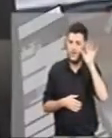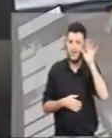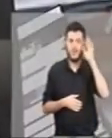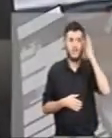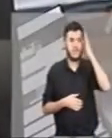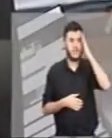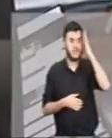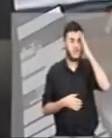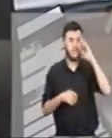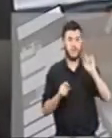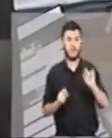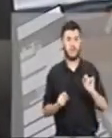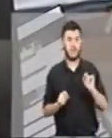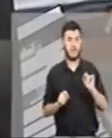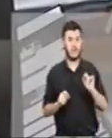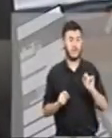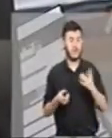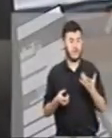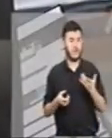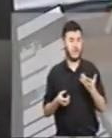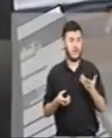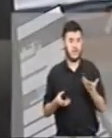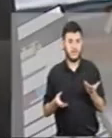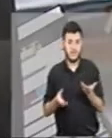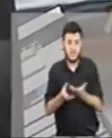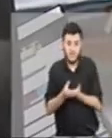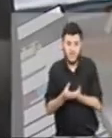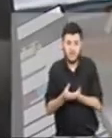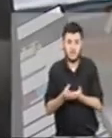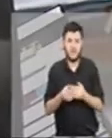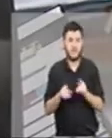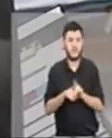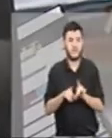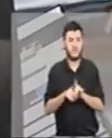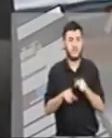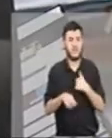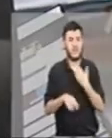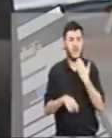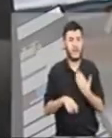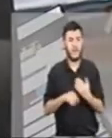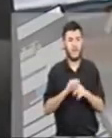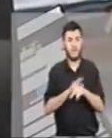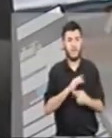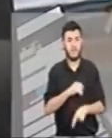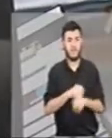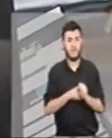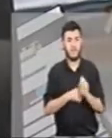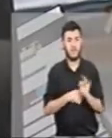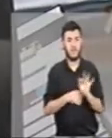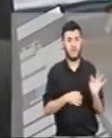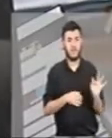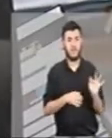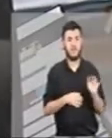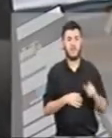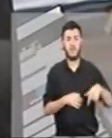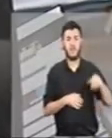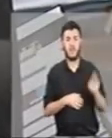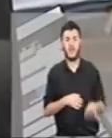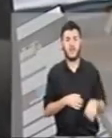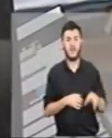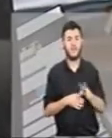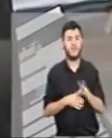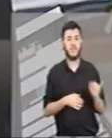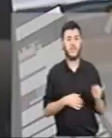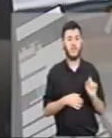inquérito para o Supremo, como será autuado? Quem serão os parlamentares que